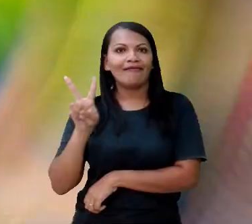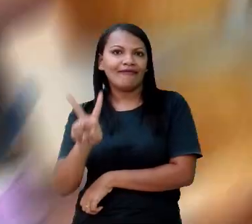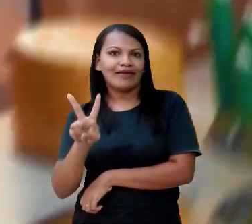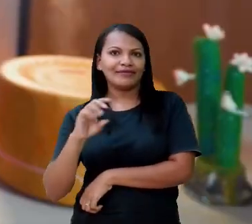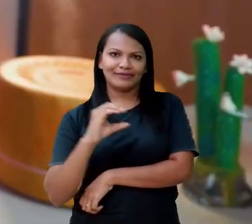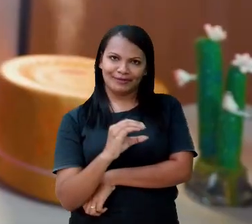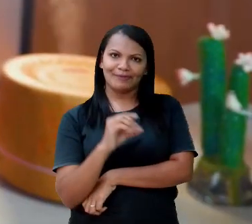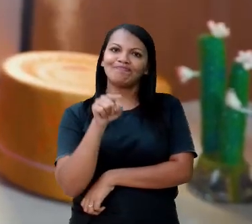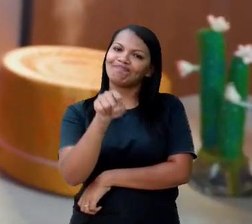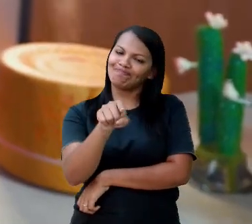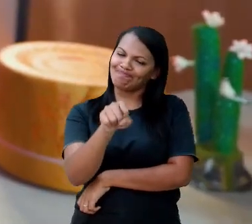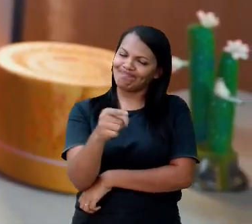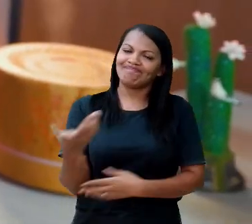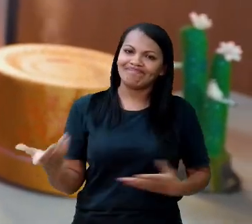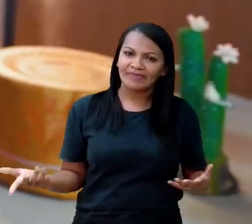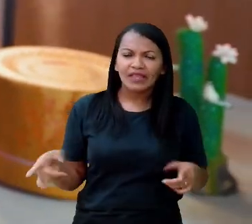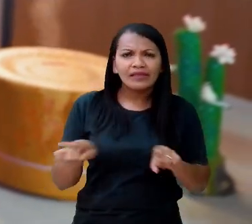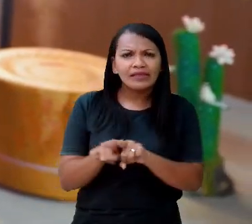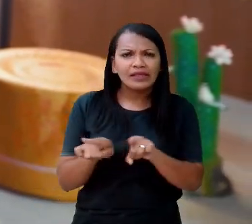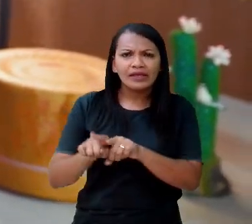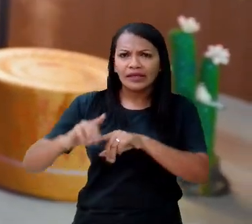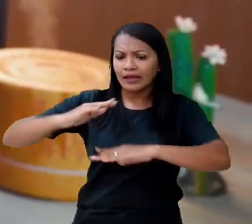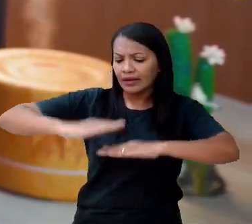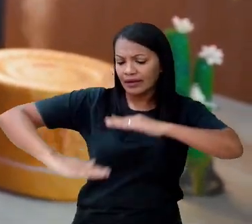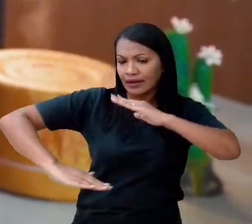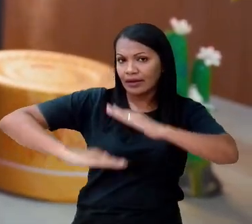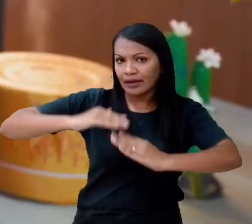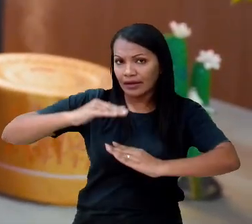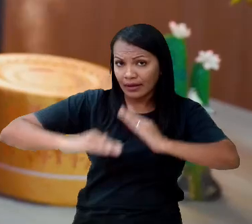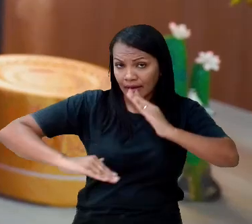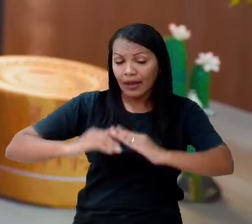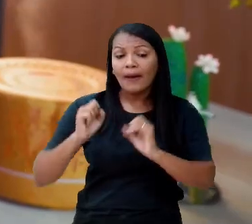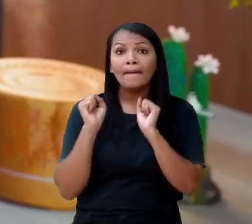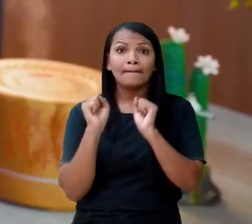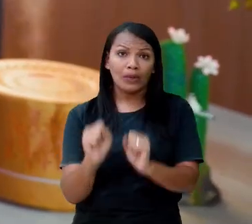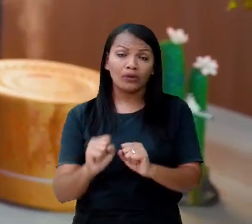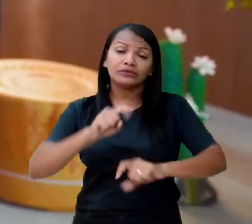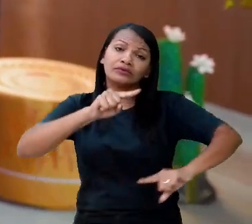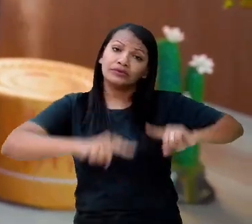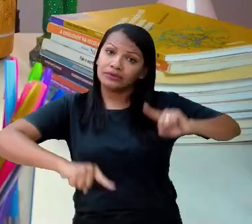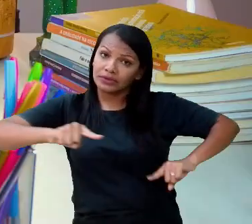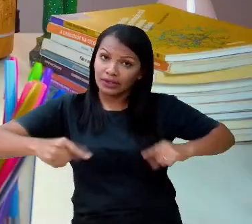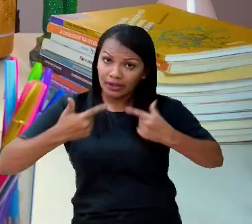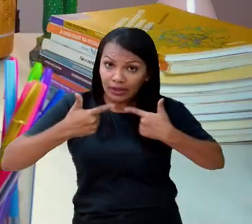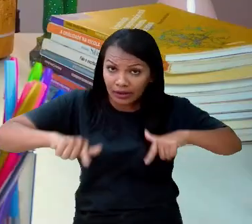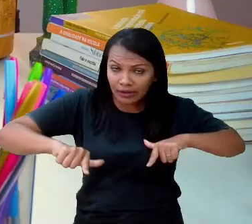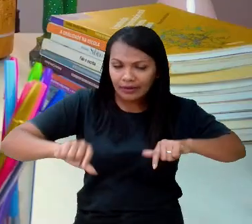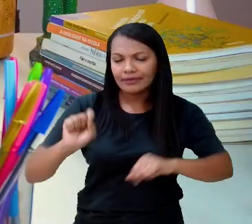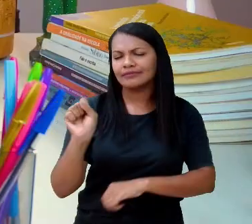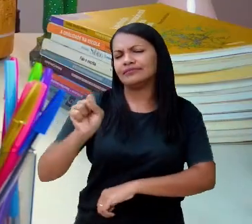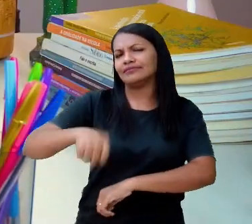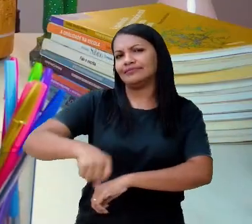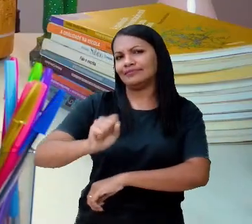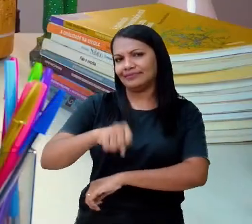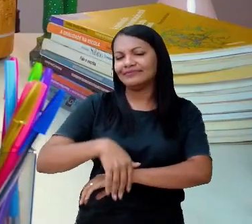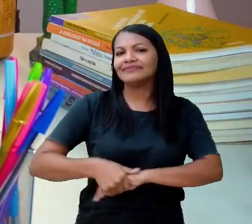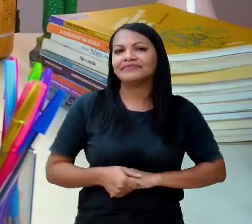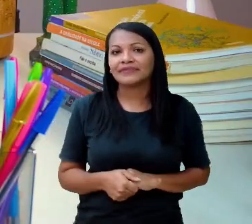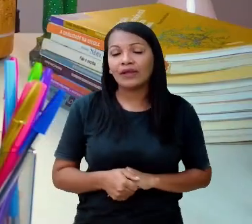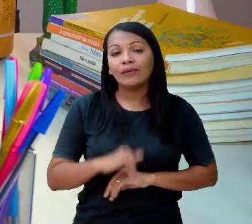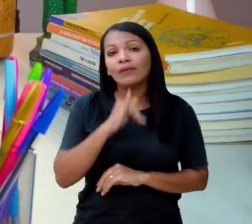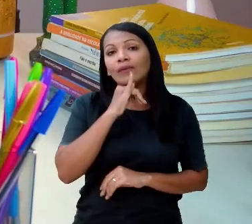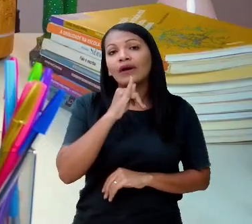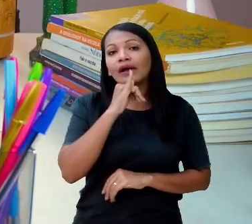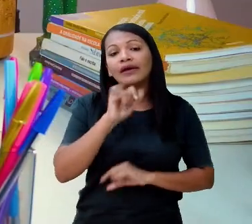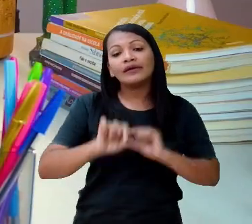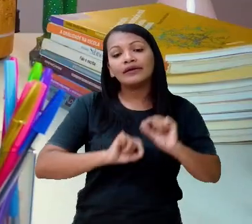você. E as profissões também podem promover variação linguística? Sim! Um exemplo